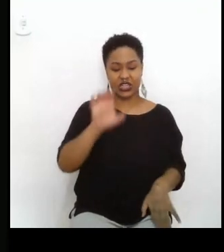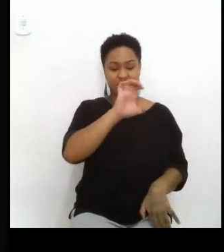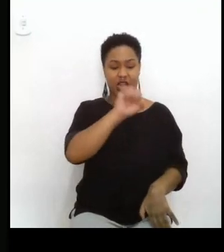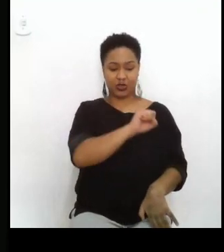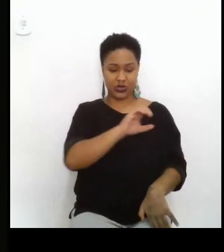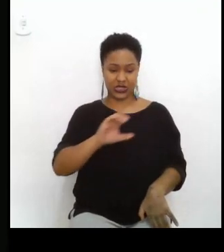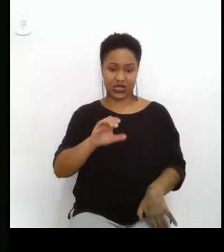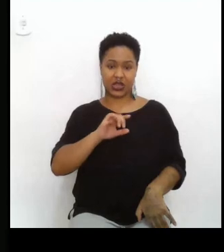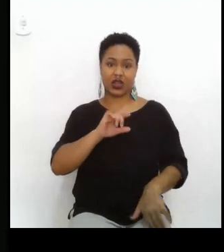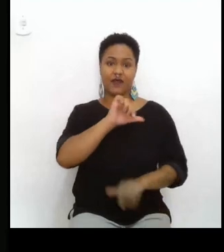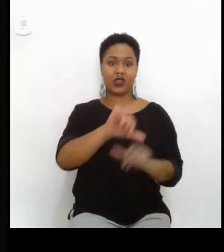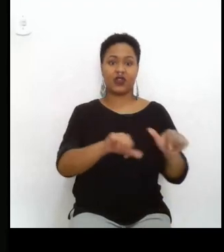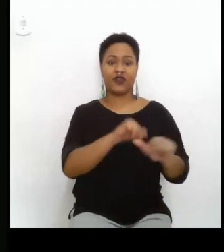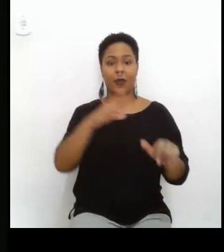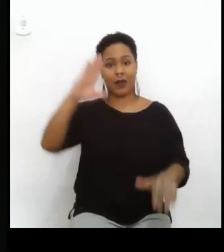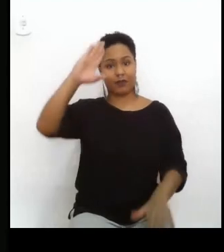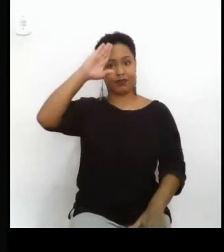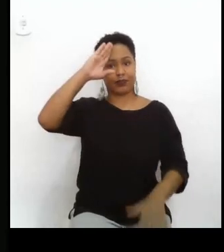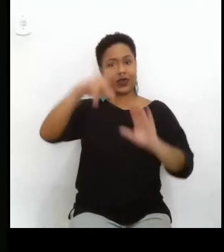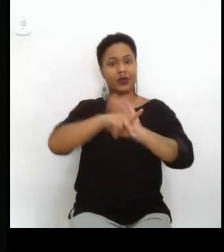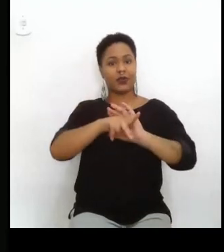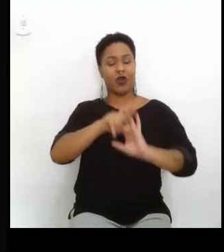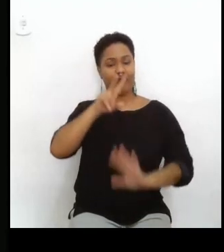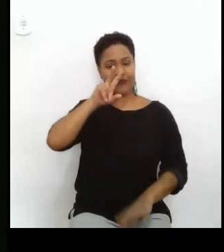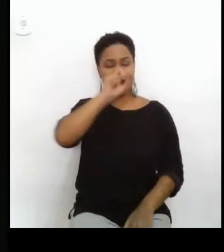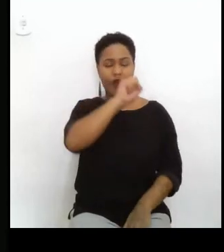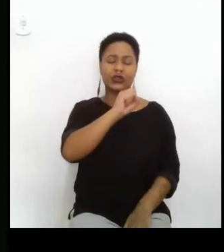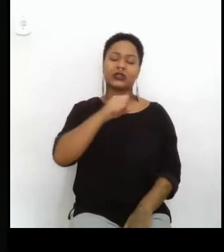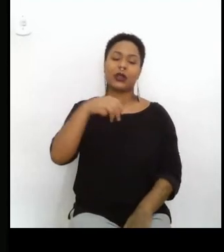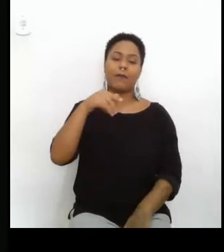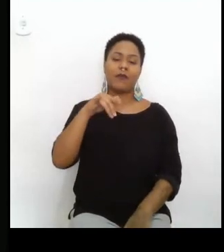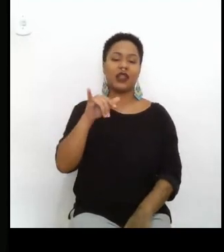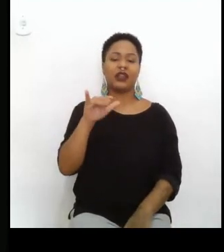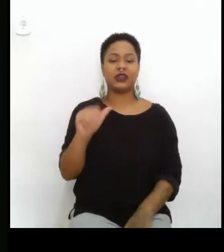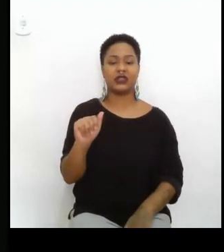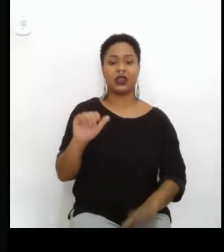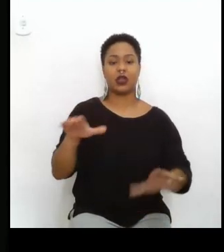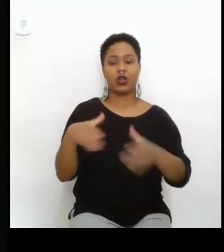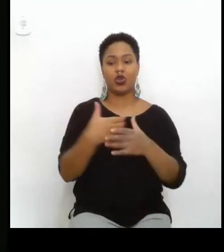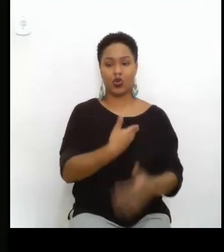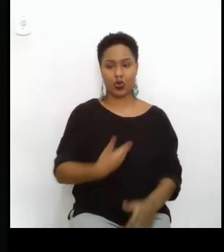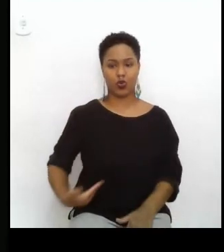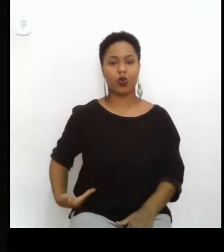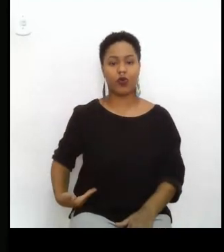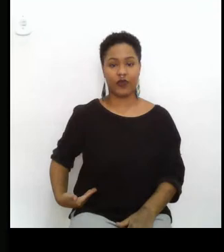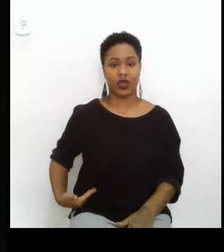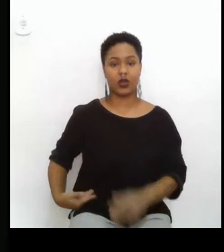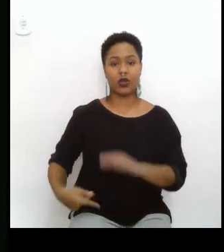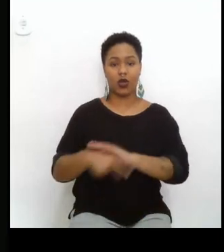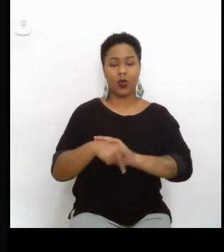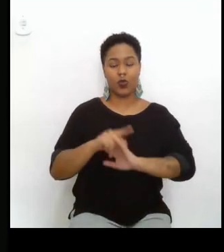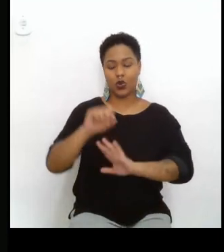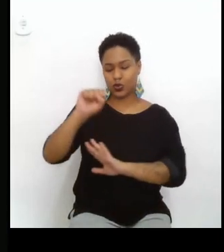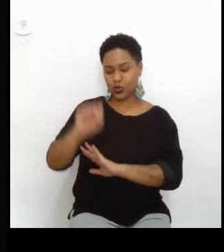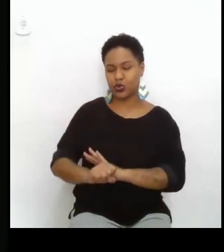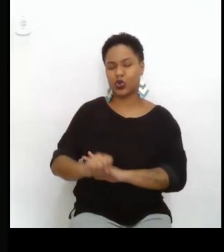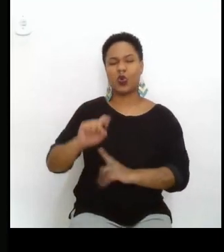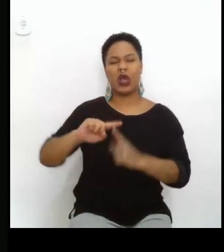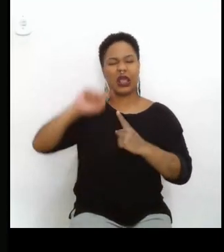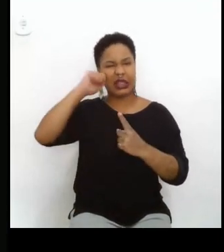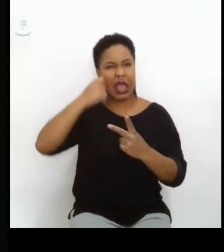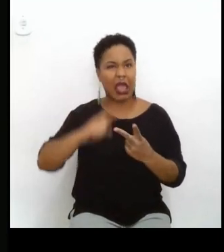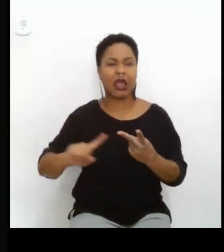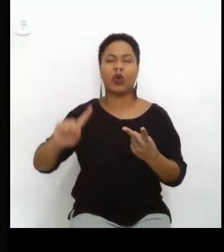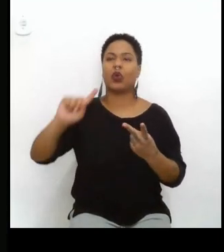quartel quartel general da força miliciano do governo os reformatórios do Sul serão desativados pessoas preta indígenas diretores de